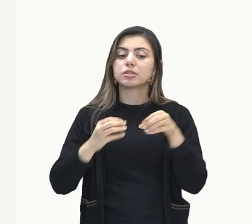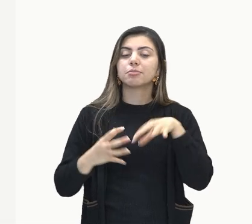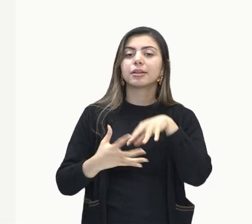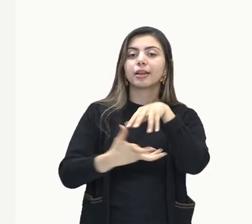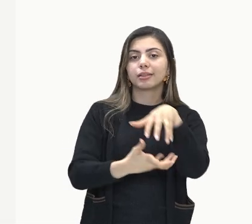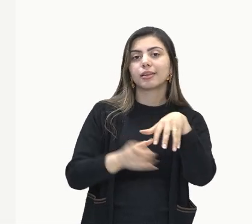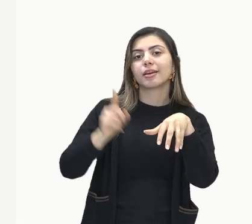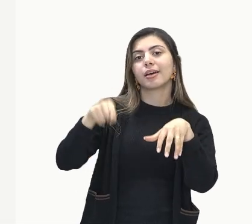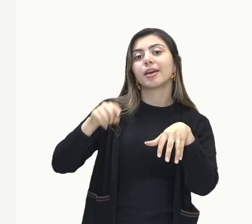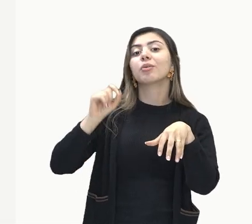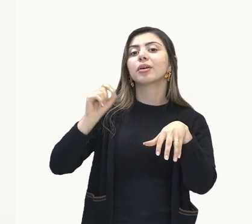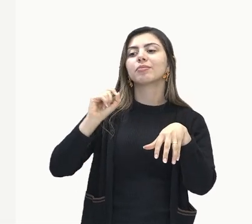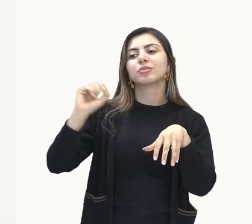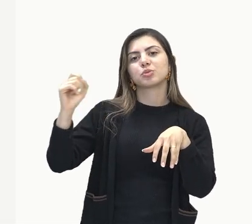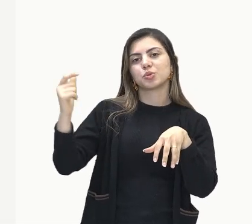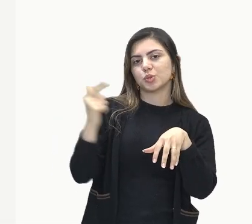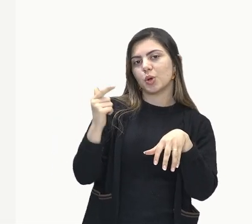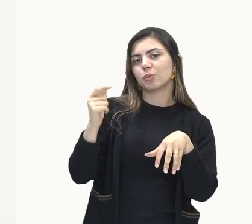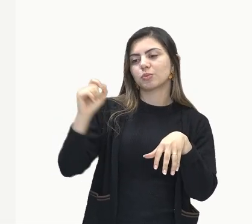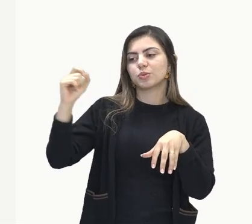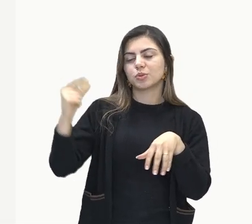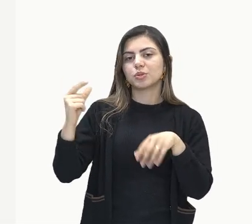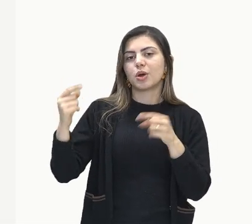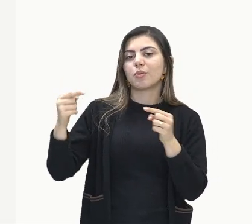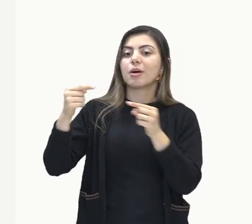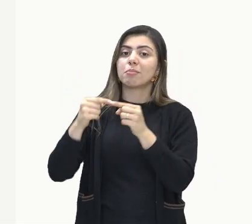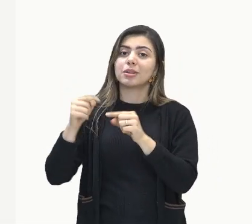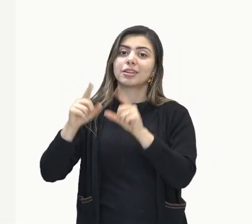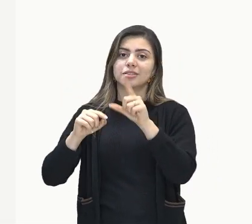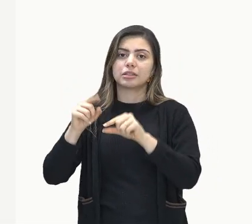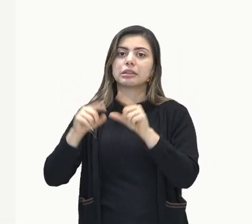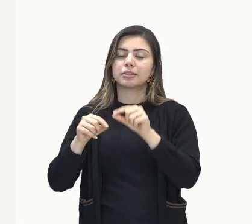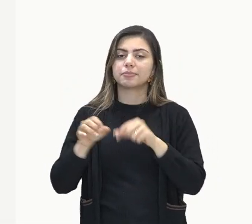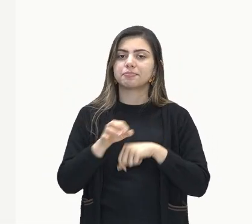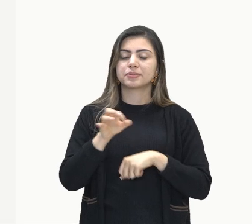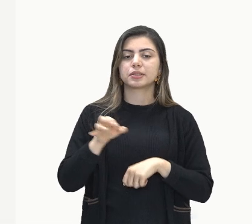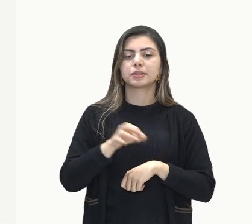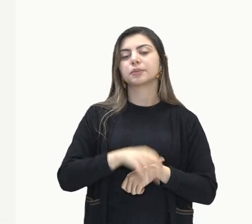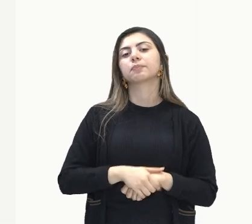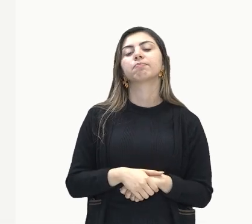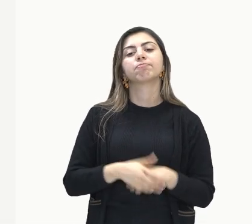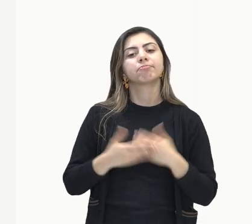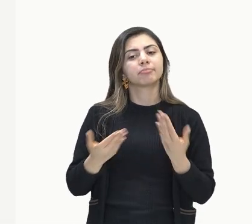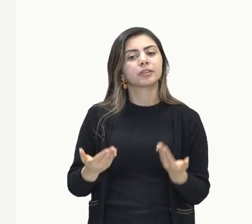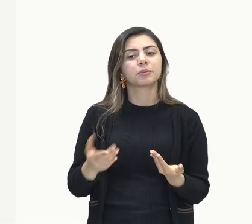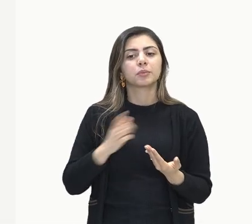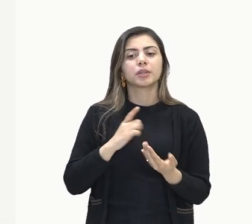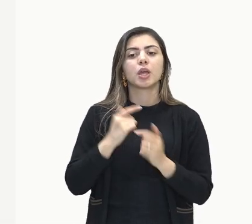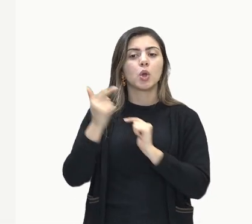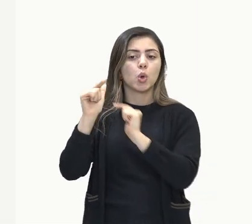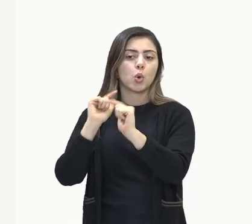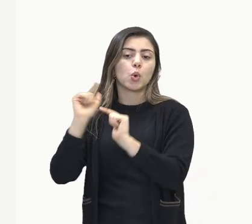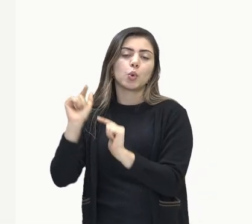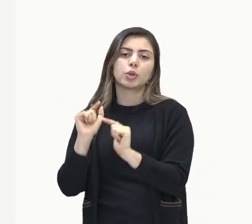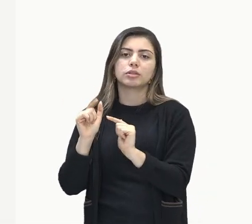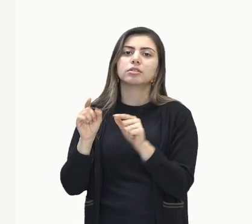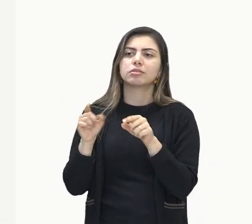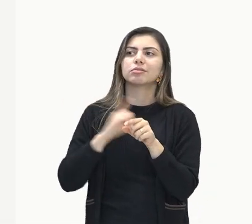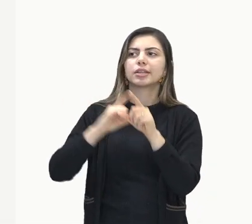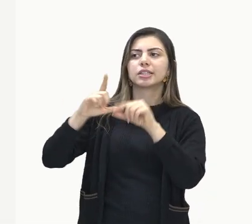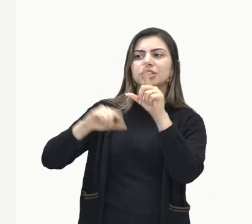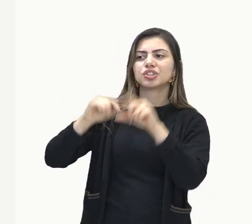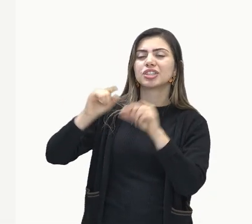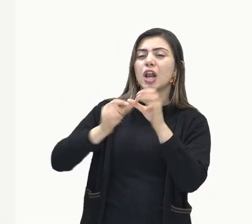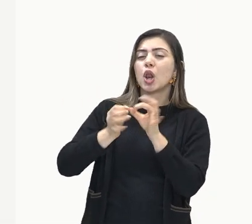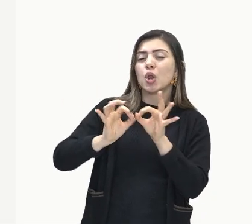é o Sol, né? O Sol é uma estrela. Então, existem outras estrelas muito distantes que